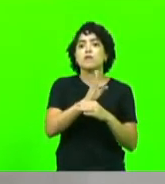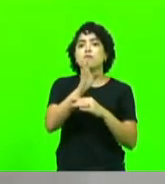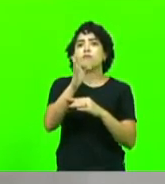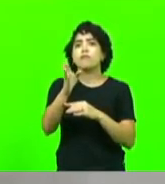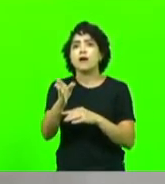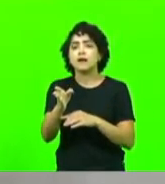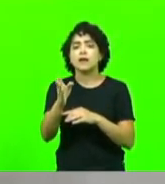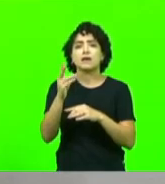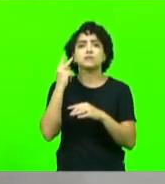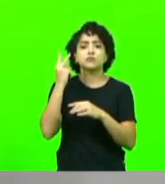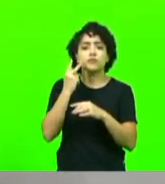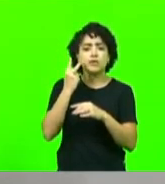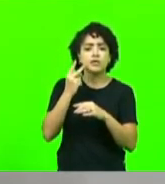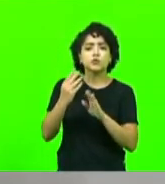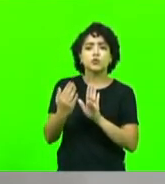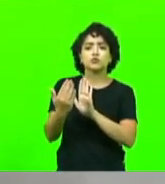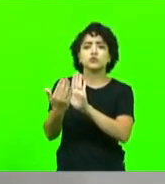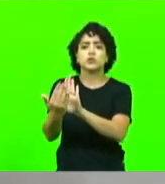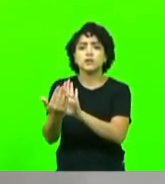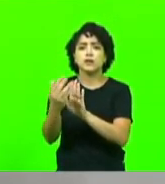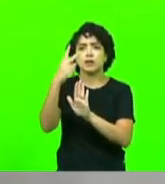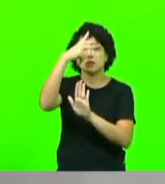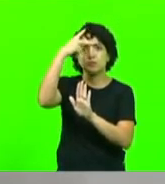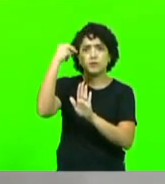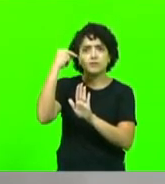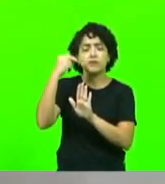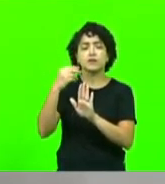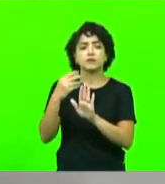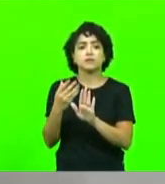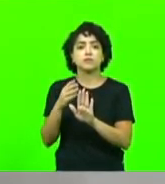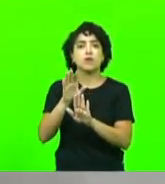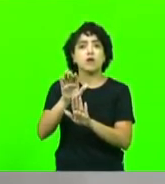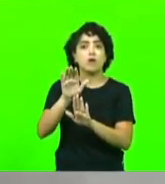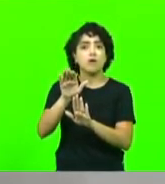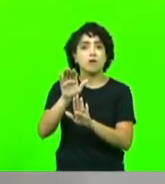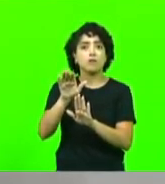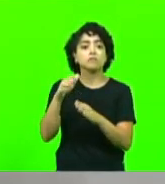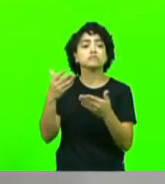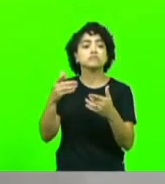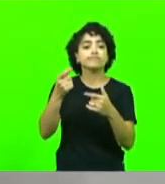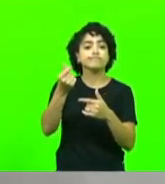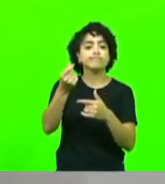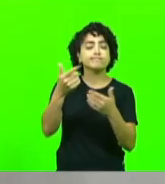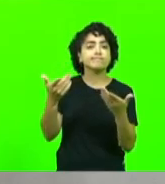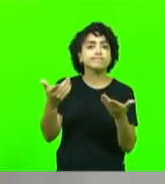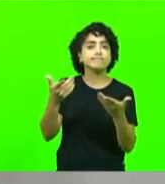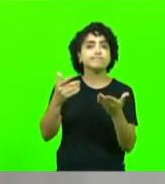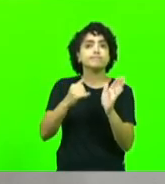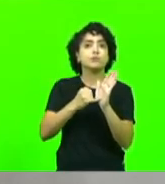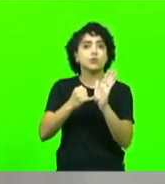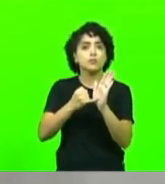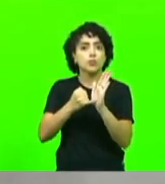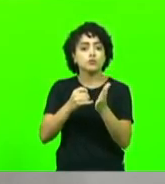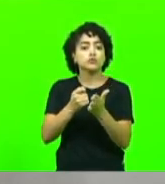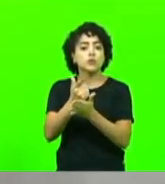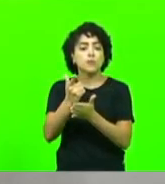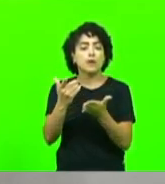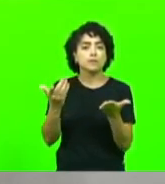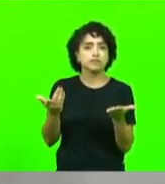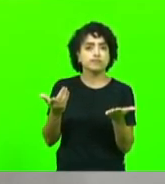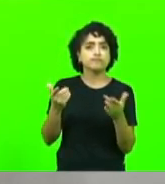no nariz do prefeito e dizer: ô prefeito, ô vereador, cadê o dinheiro dos nossos impostos que nós pagamos